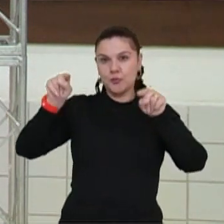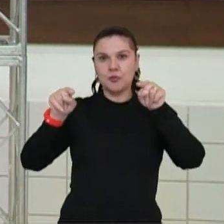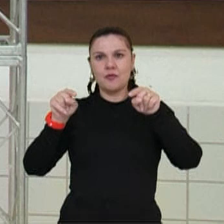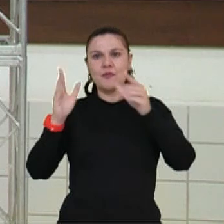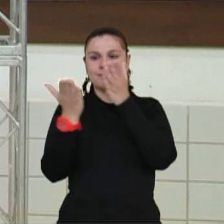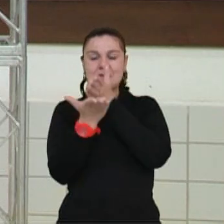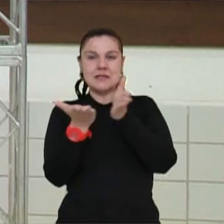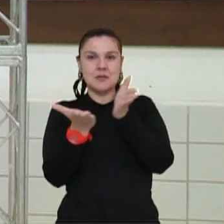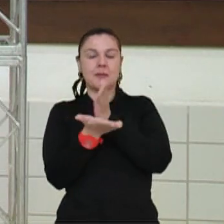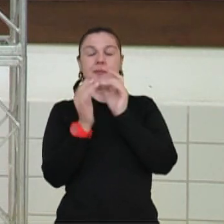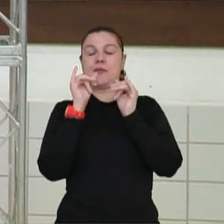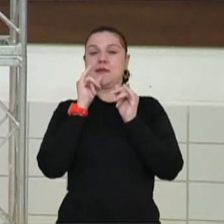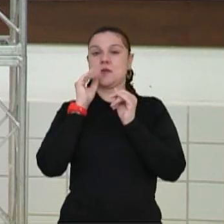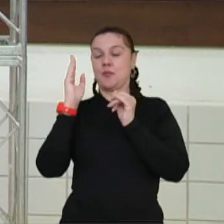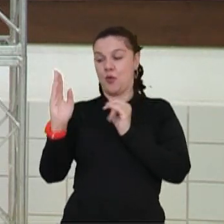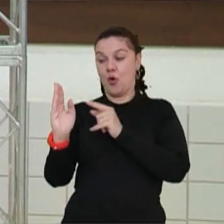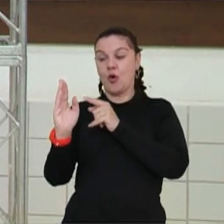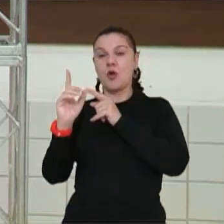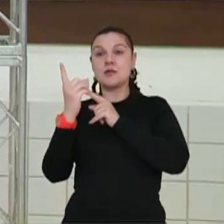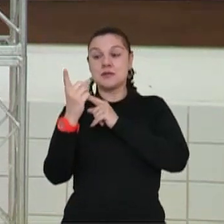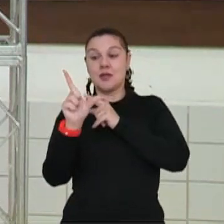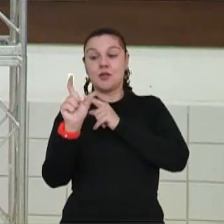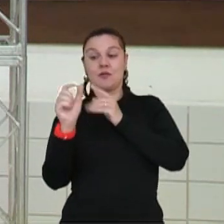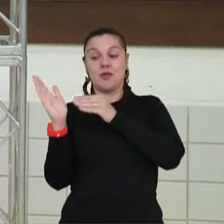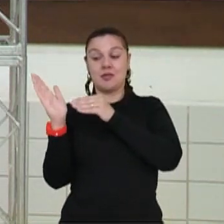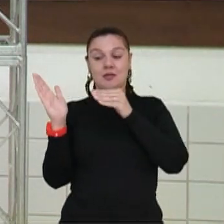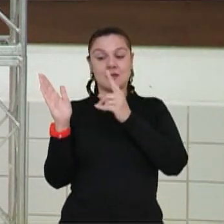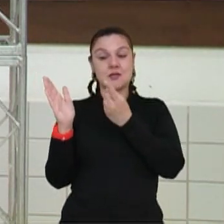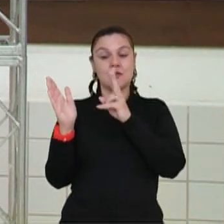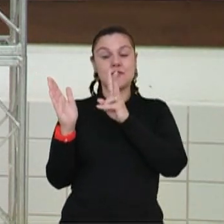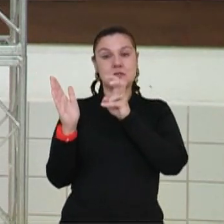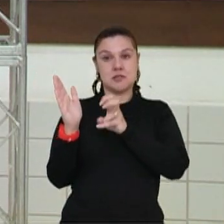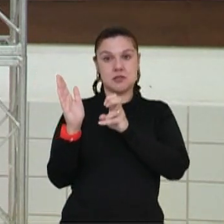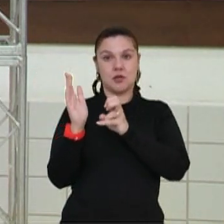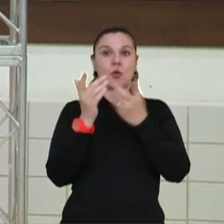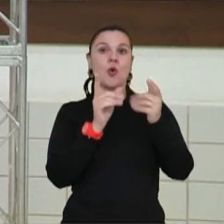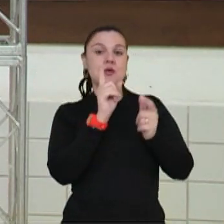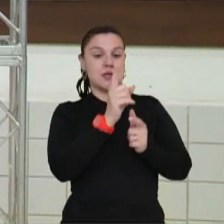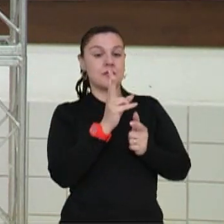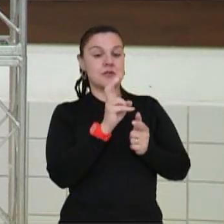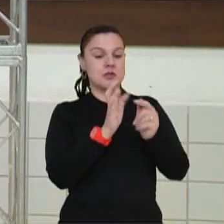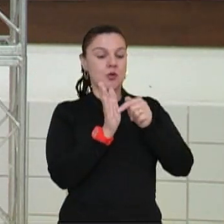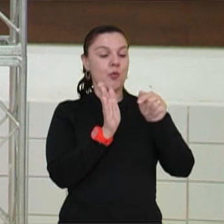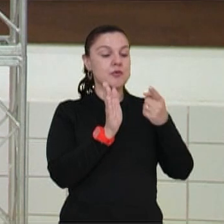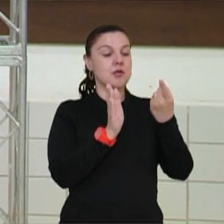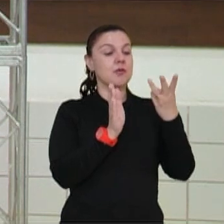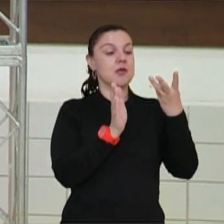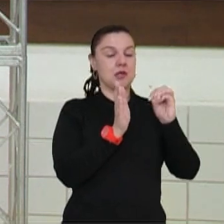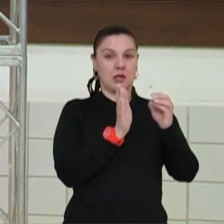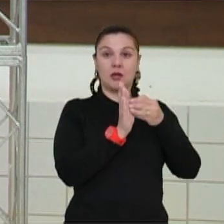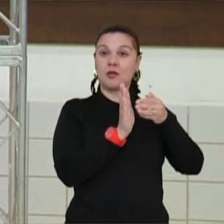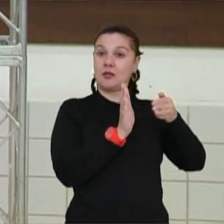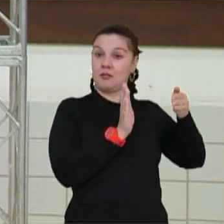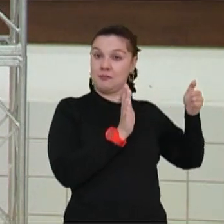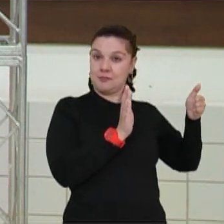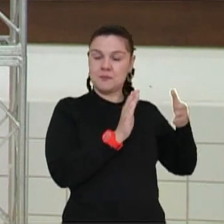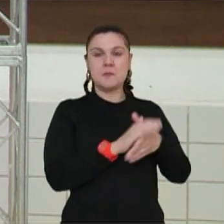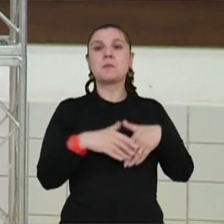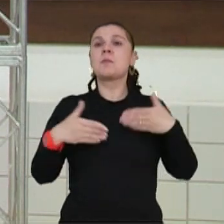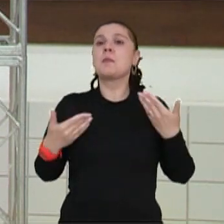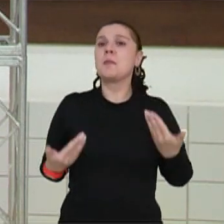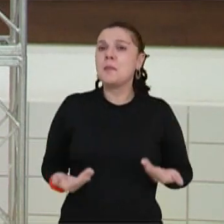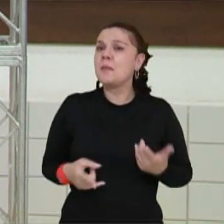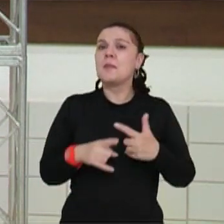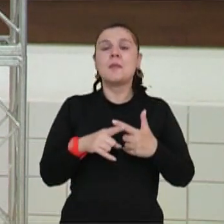em partes. Por exemplo, de 120 a 125, de 125 a 130, de 130 a 135. Para